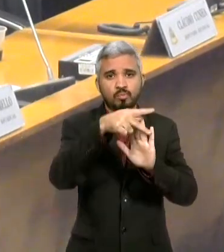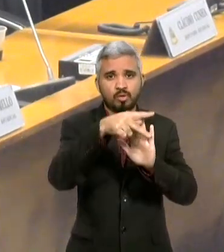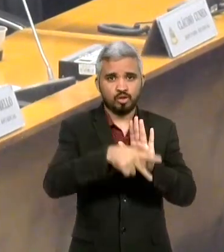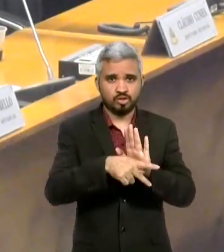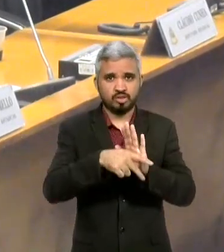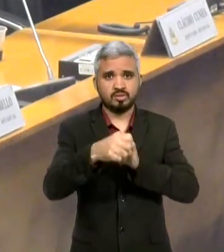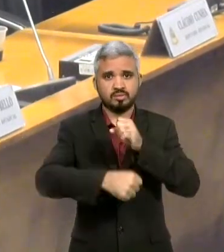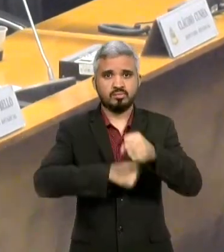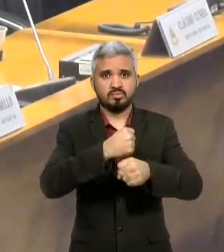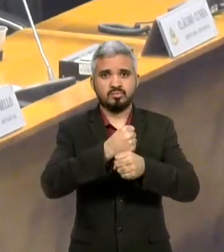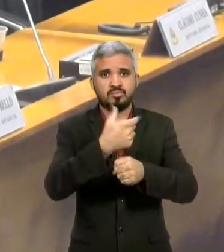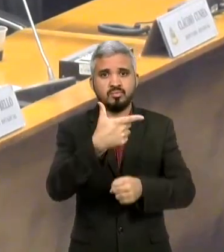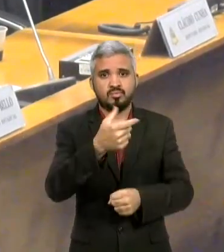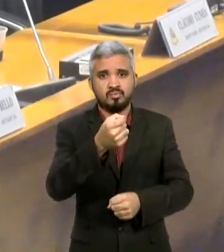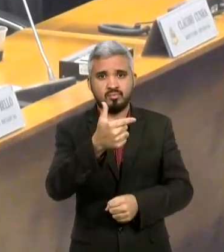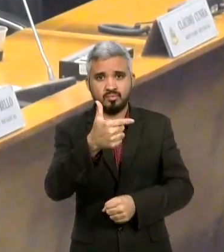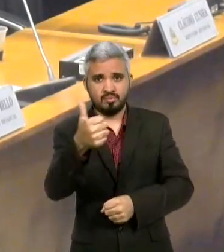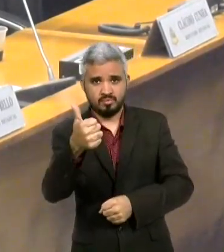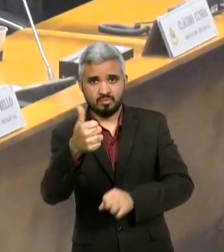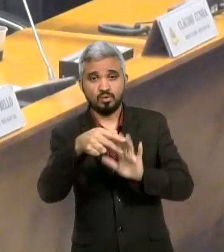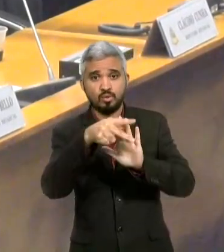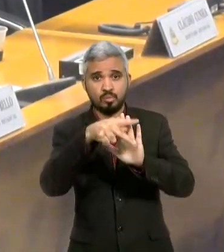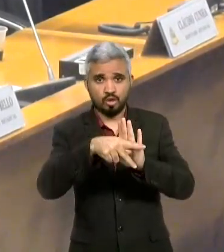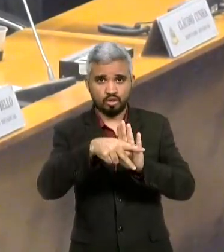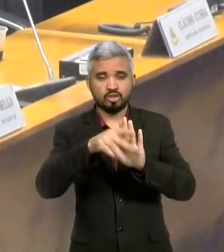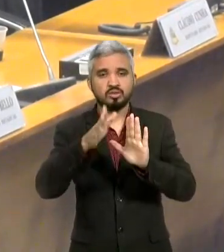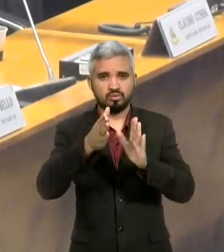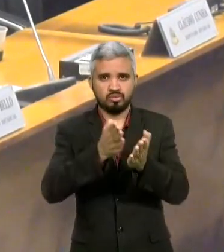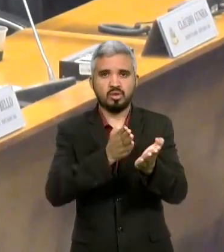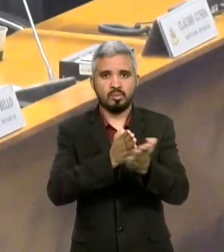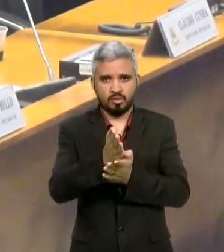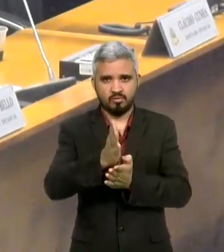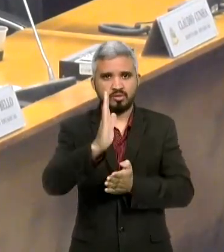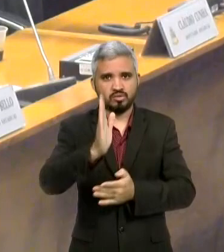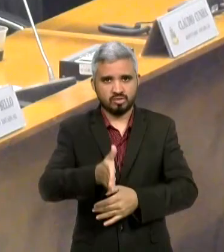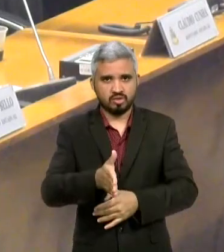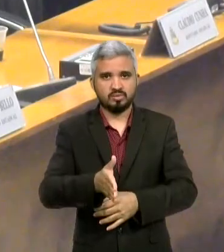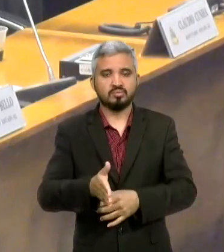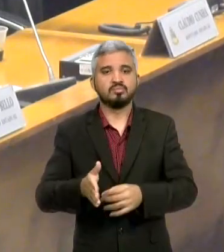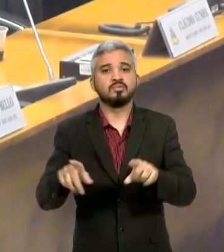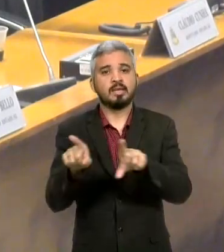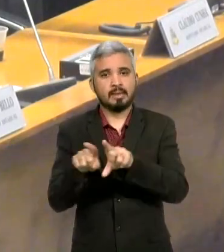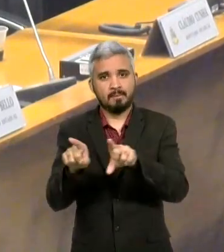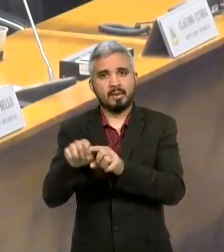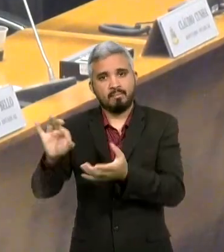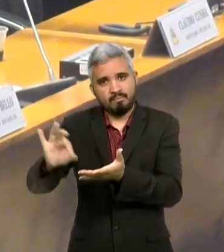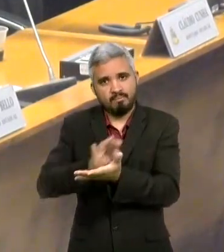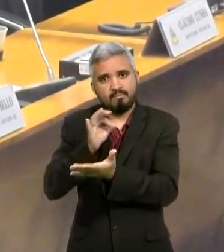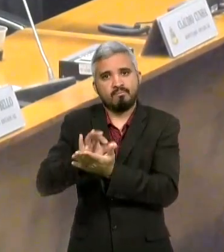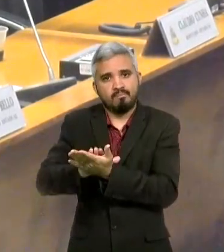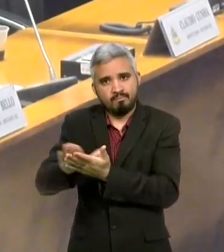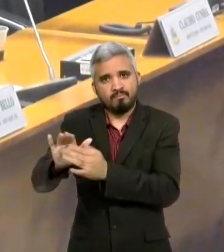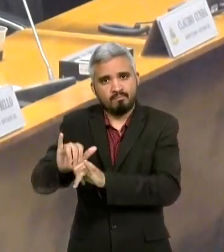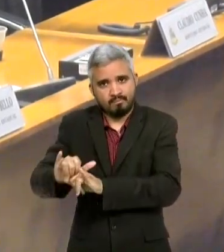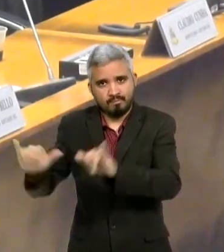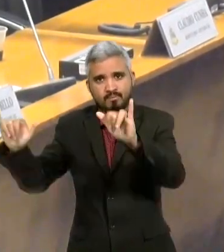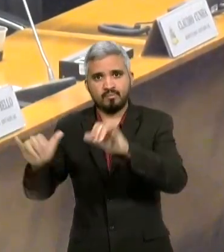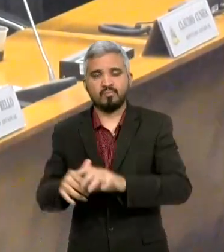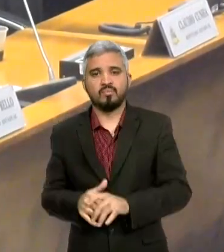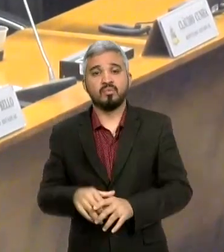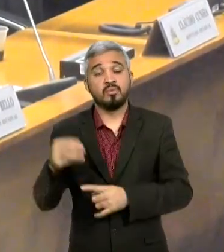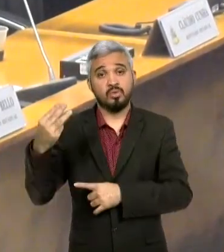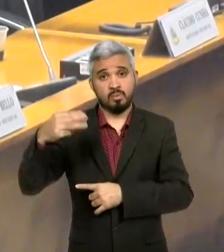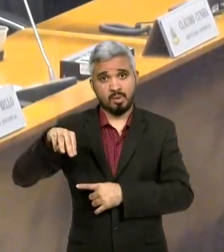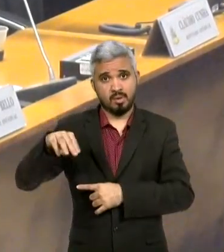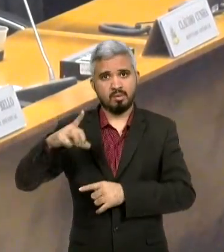2021. Esse projeto foi aprovado por esta casa e foi promulgado também por esta casa. Portanto, já existe uma lei no Maranhão que